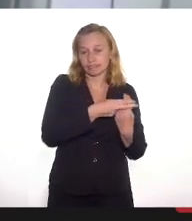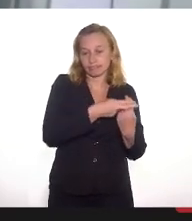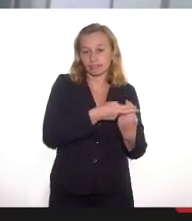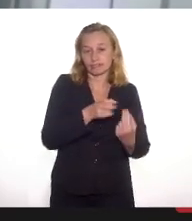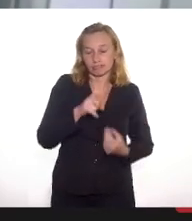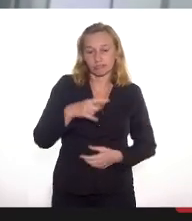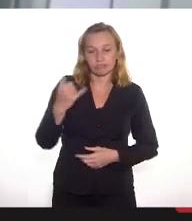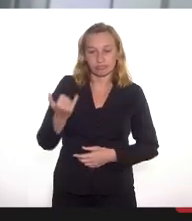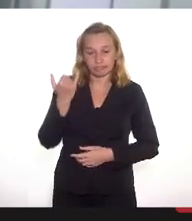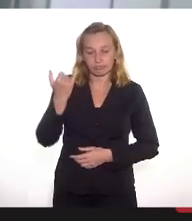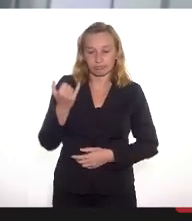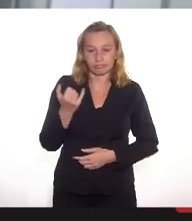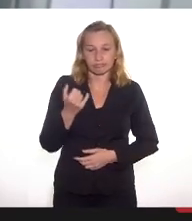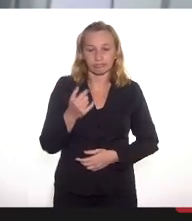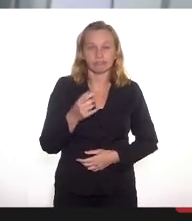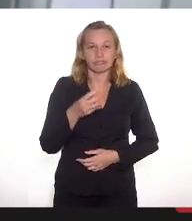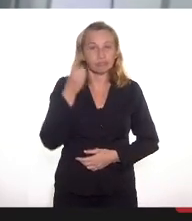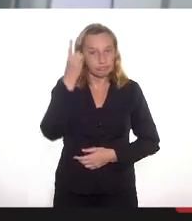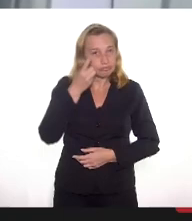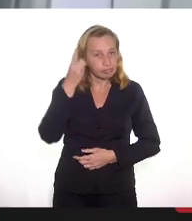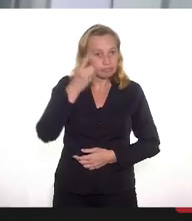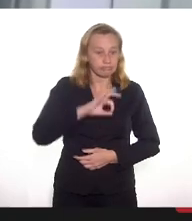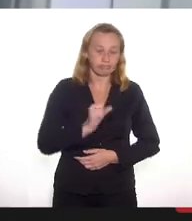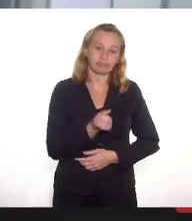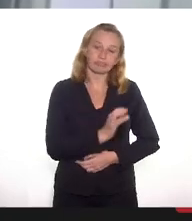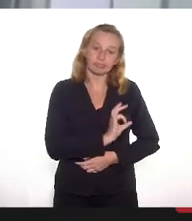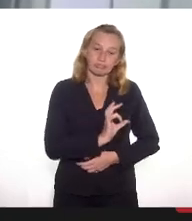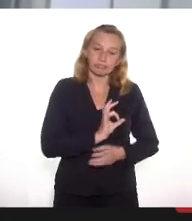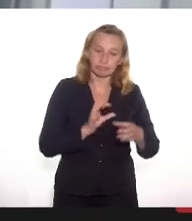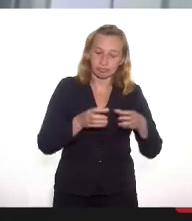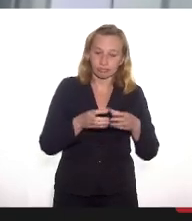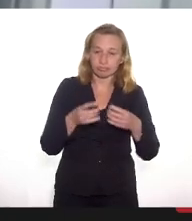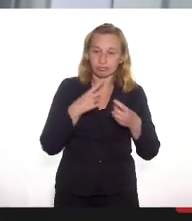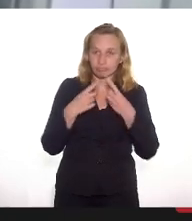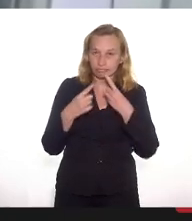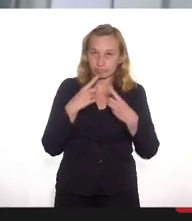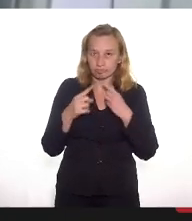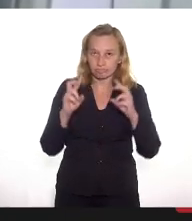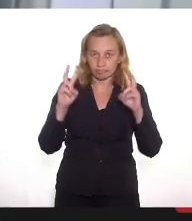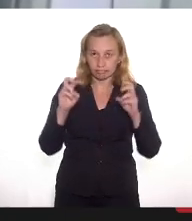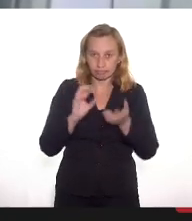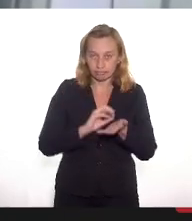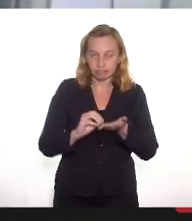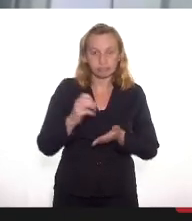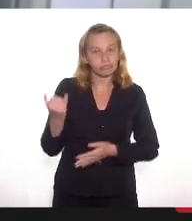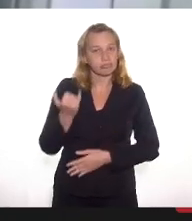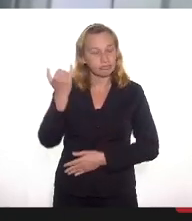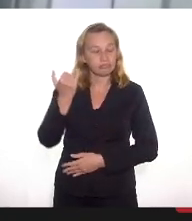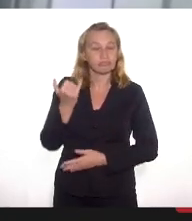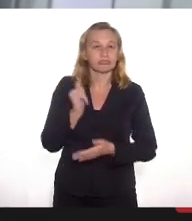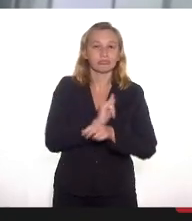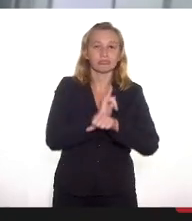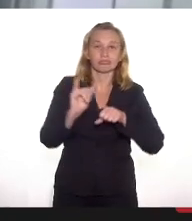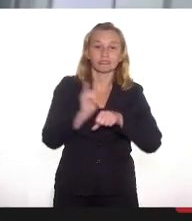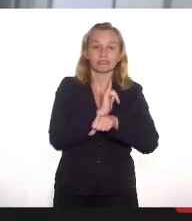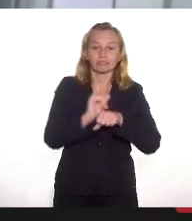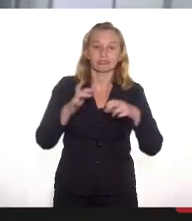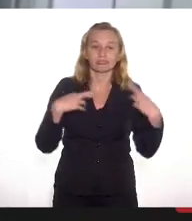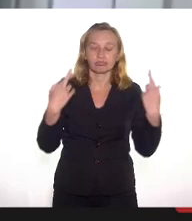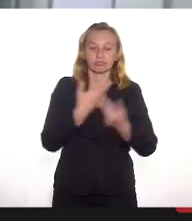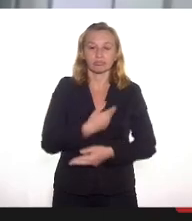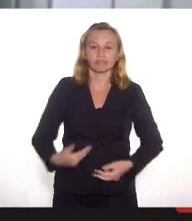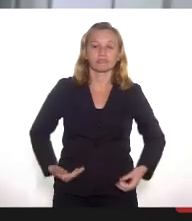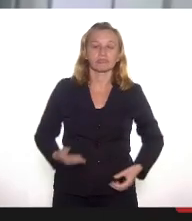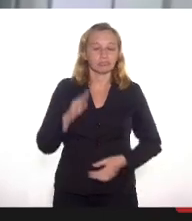e acho que é oportuno mesmo parar de para matar Rocha na comissão de saúde consumida batido muita sua falta é muito importante e estratégico fazer uma audiência